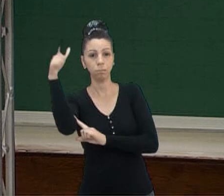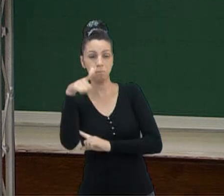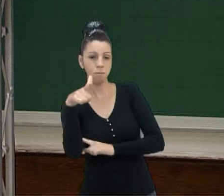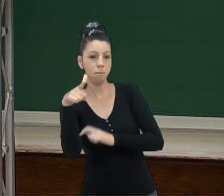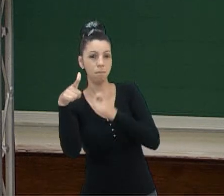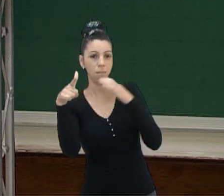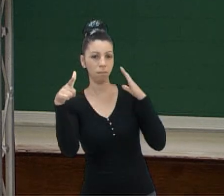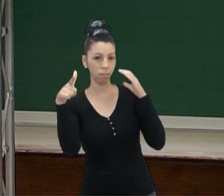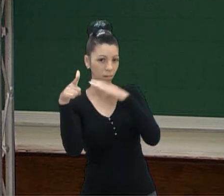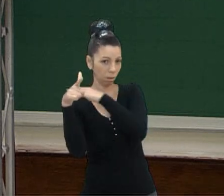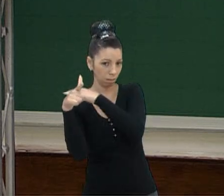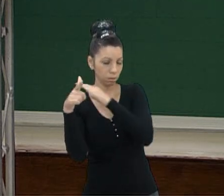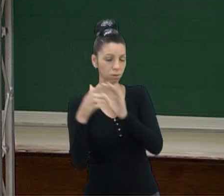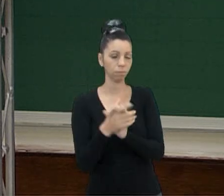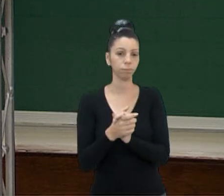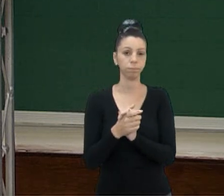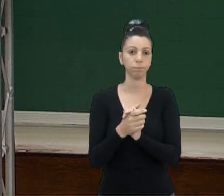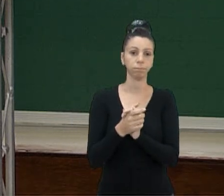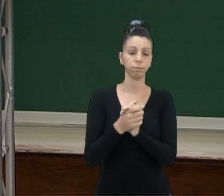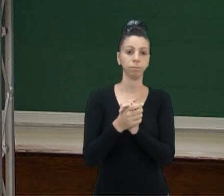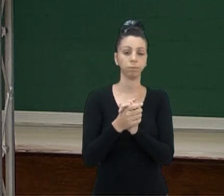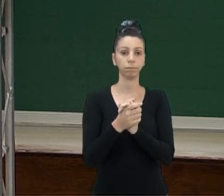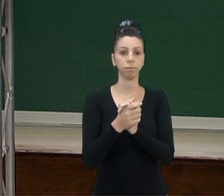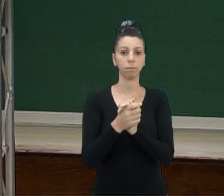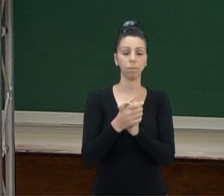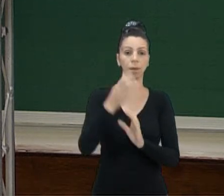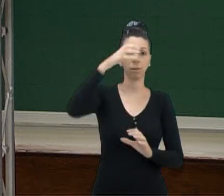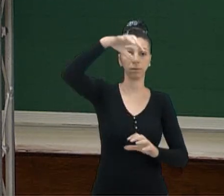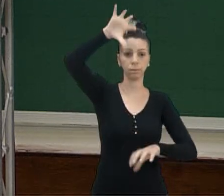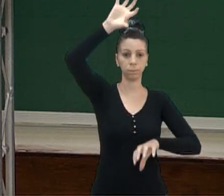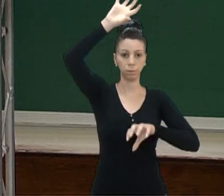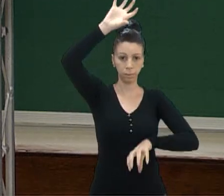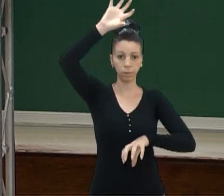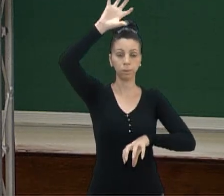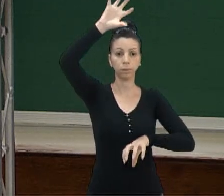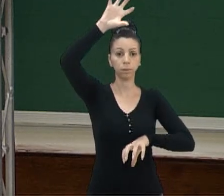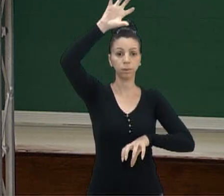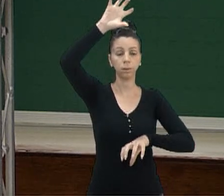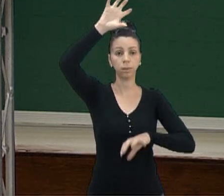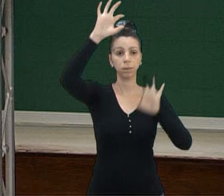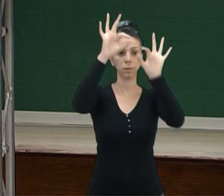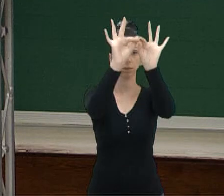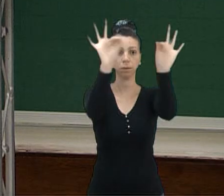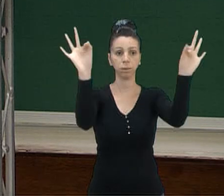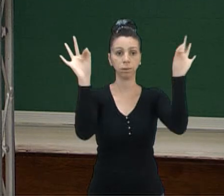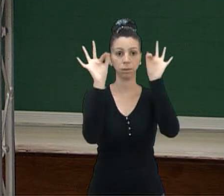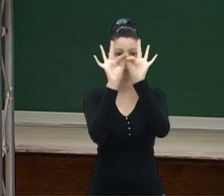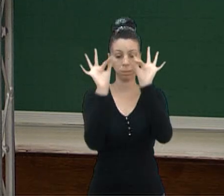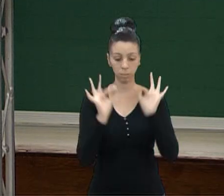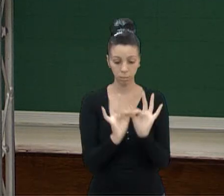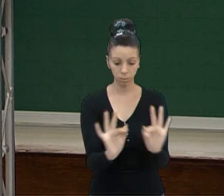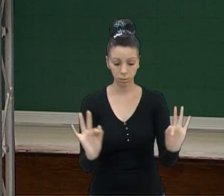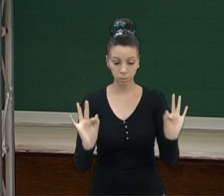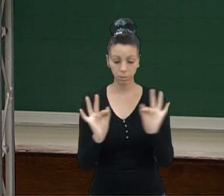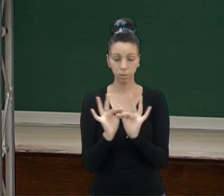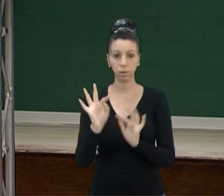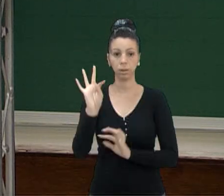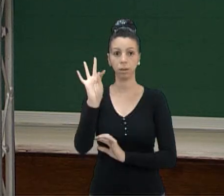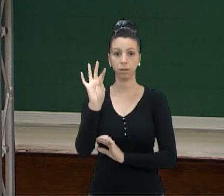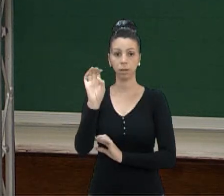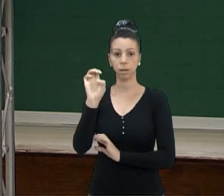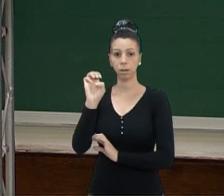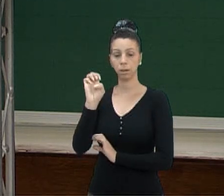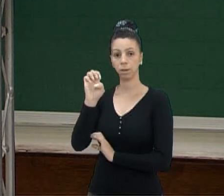círculos polares, nós vamos ter as zonas temperadas. E acima dos círculos polares, até os polos, a gente vai ter as zonas